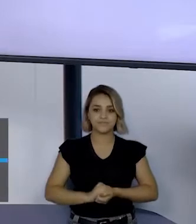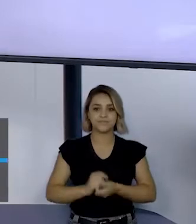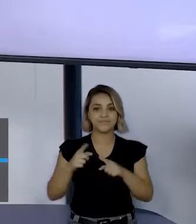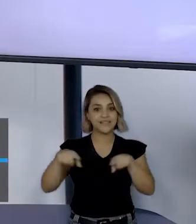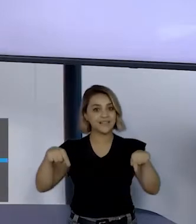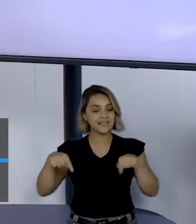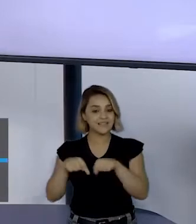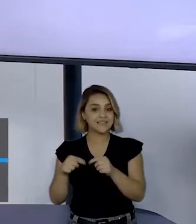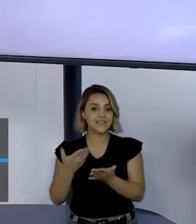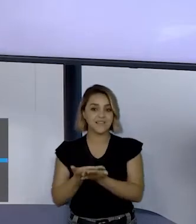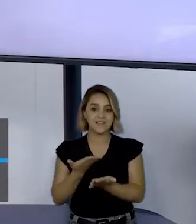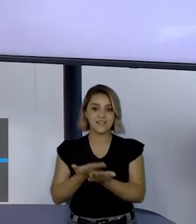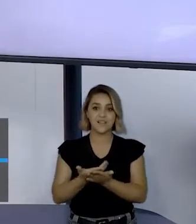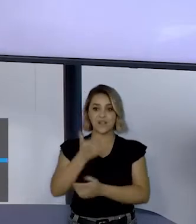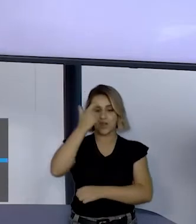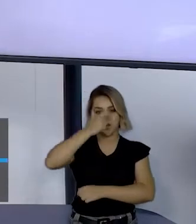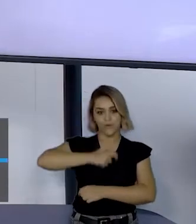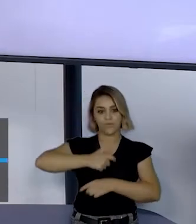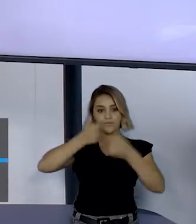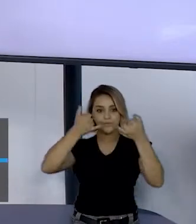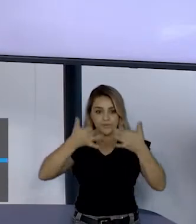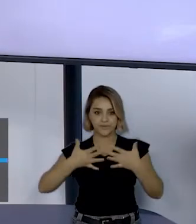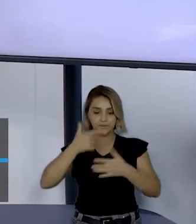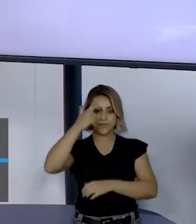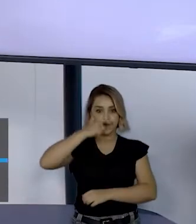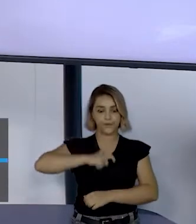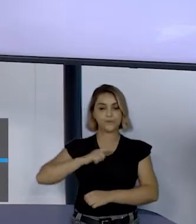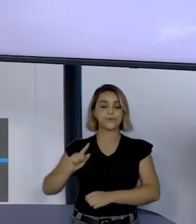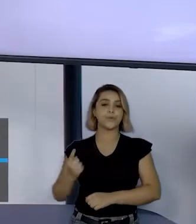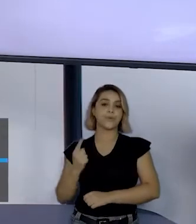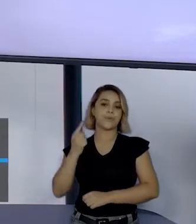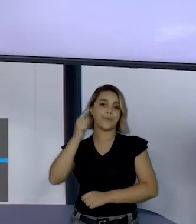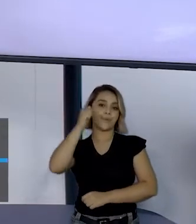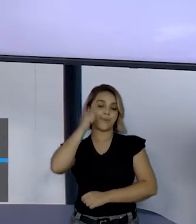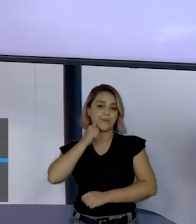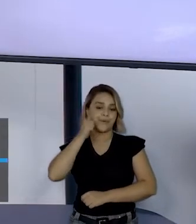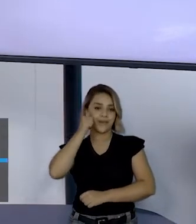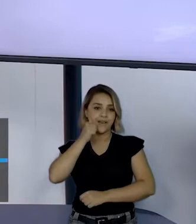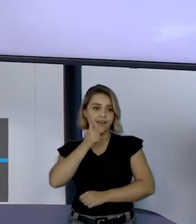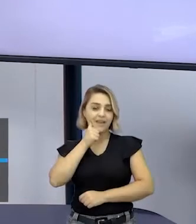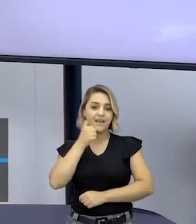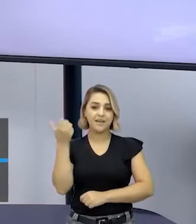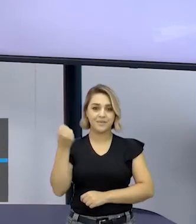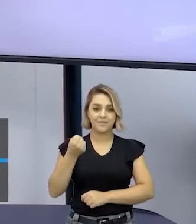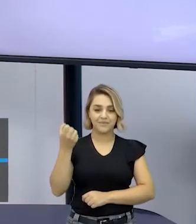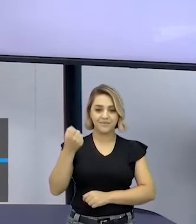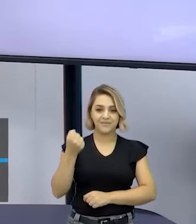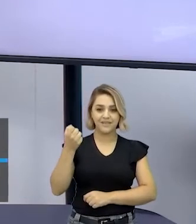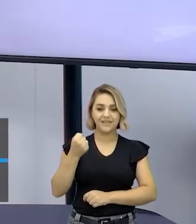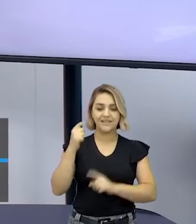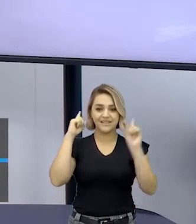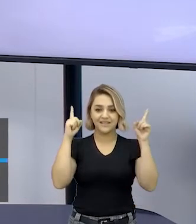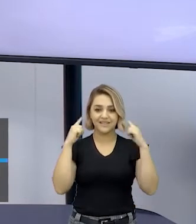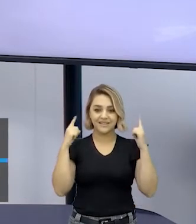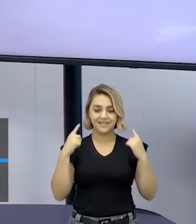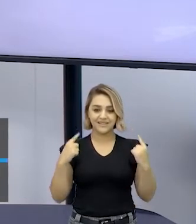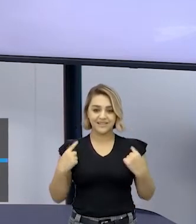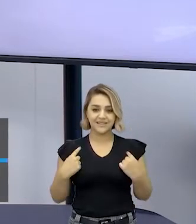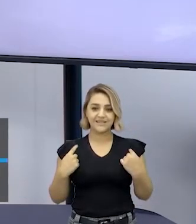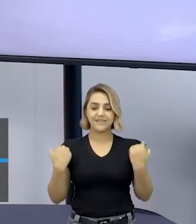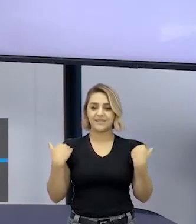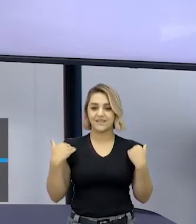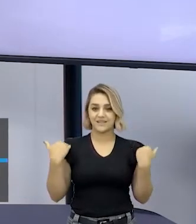vocês. Vou fazer minha descrição para vocês. Então, sou alta, branca, cabelos cacheados na altura dos ombros, mas hoje eu estou com